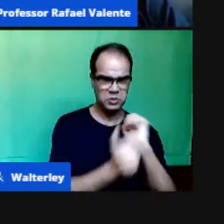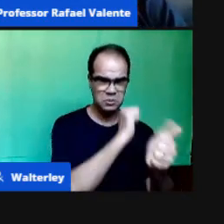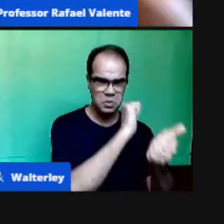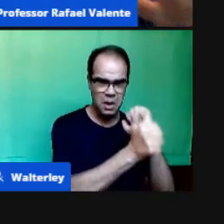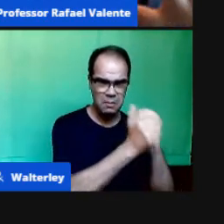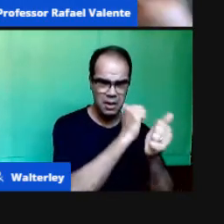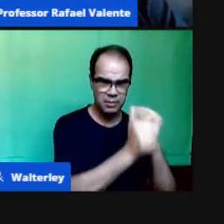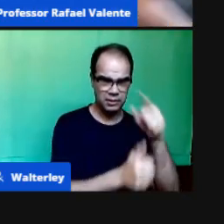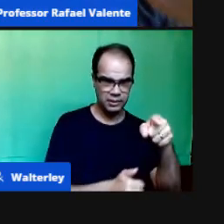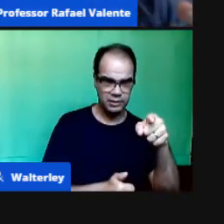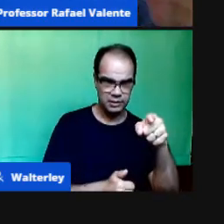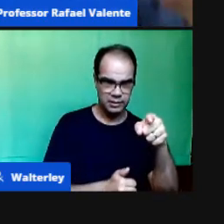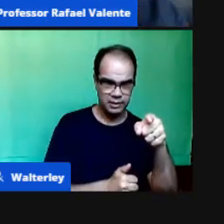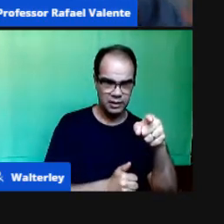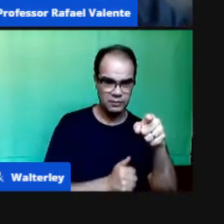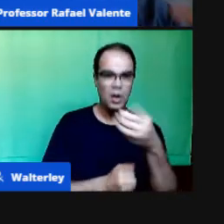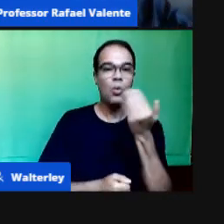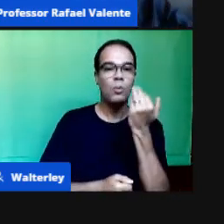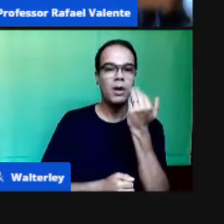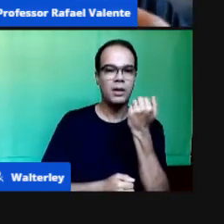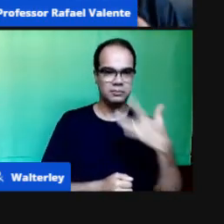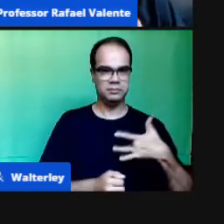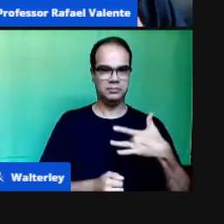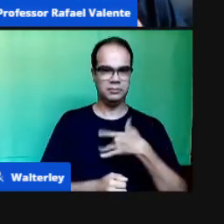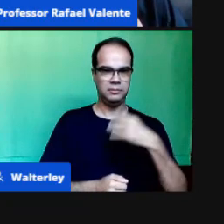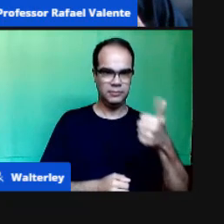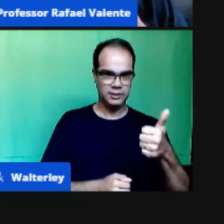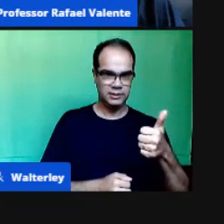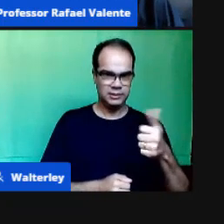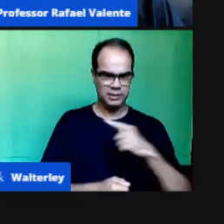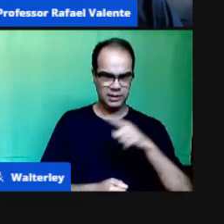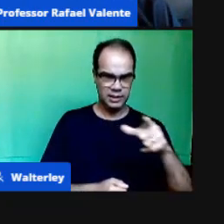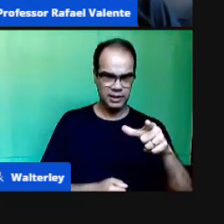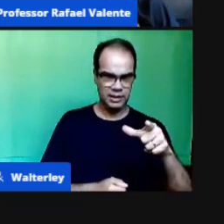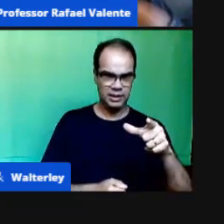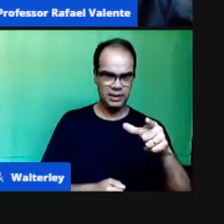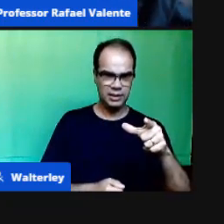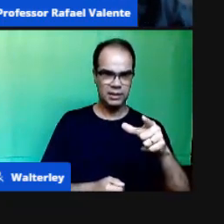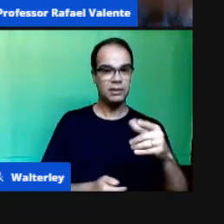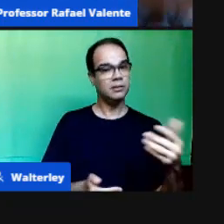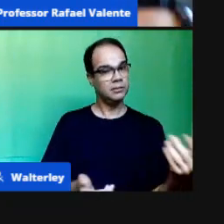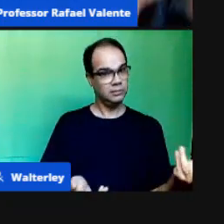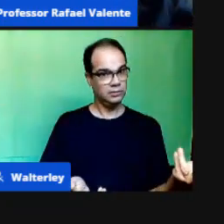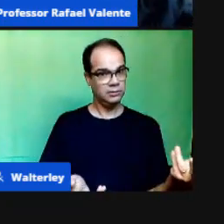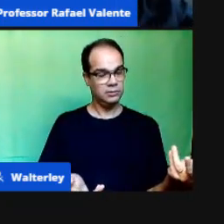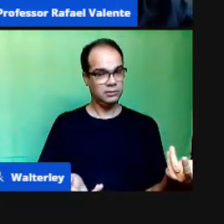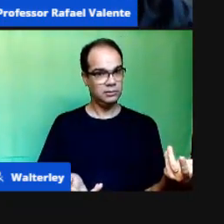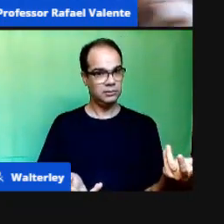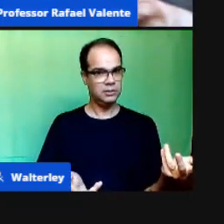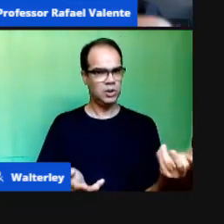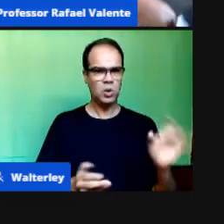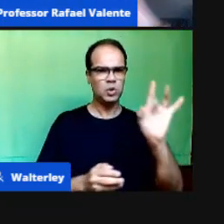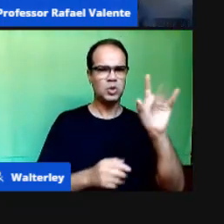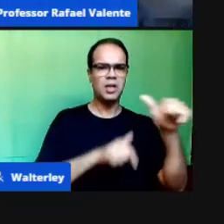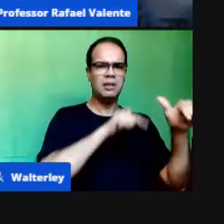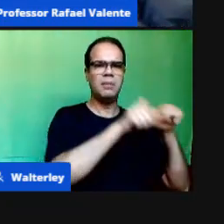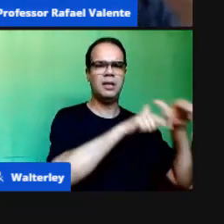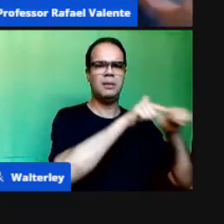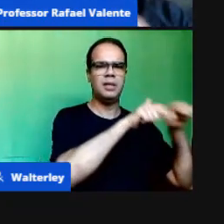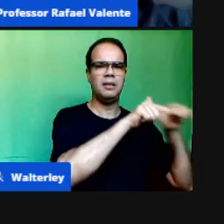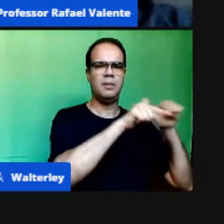bem. O que eu estou fazendo para cuidar de mim de forma interna? Eu dou prioridade somente ao meu trabalho, eu